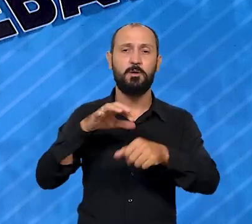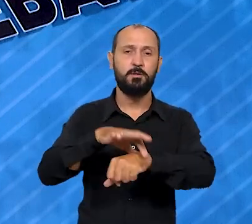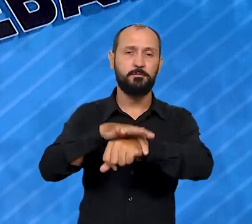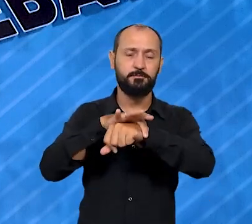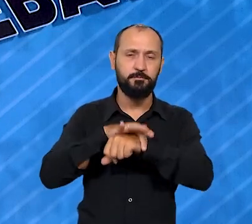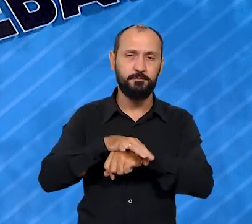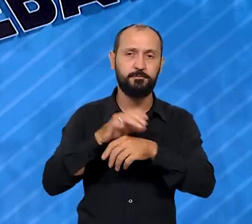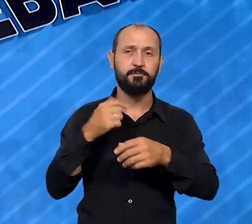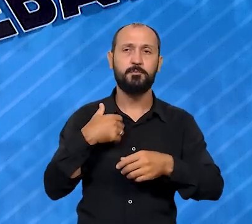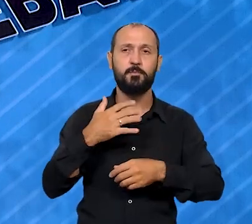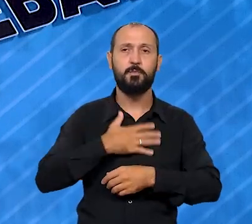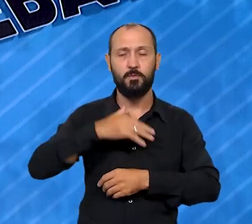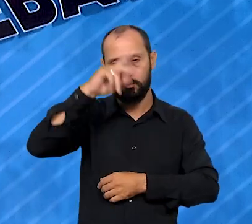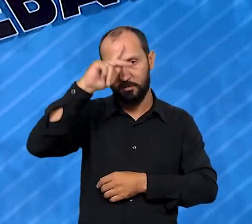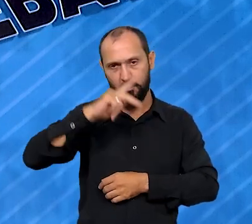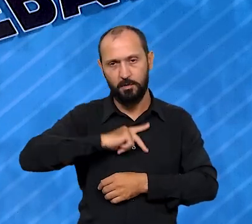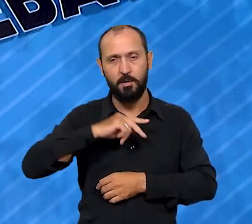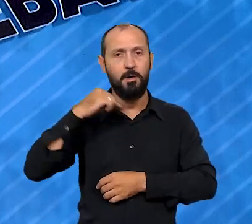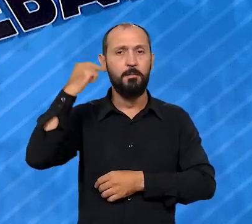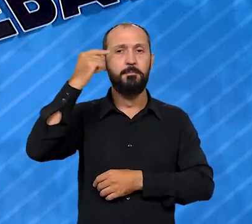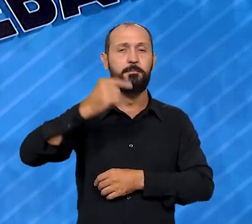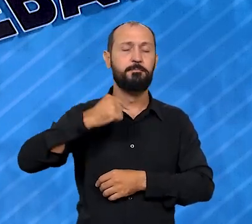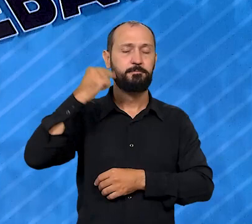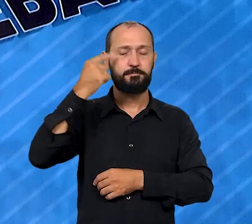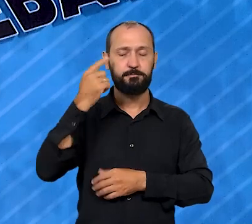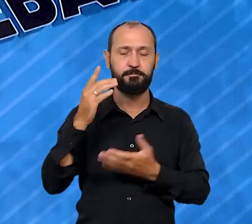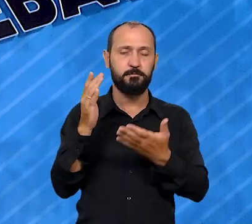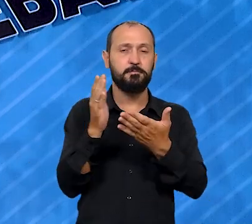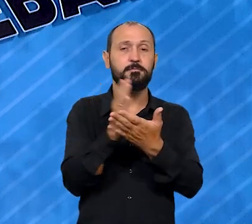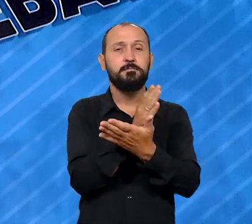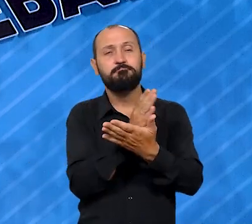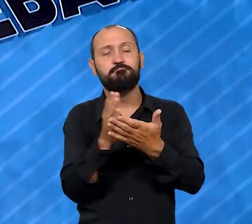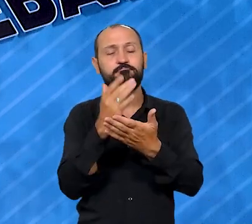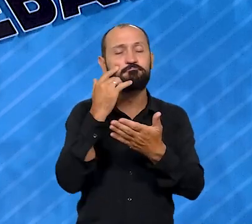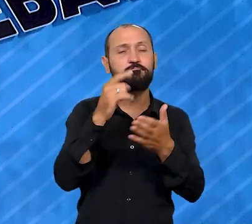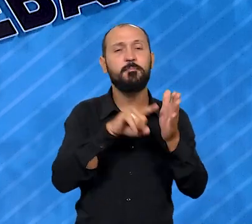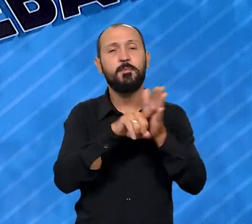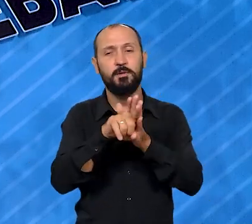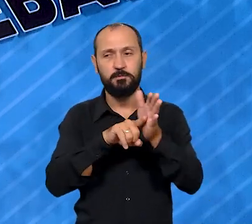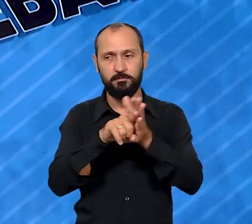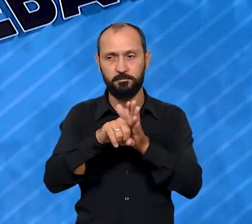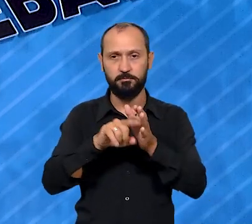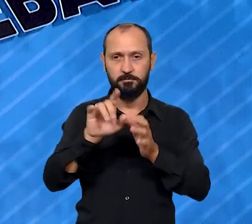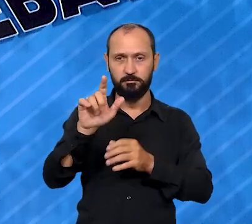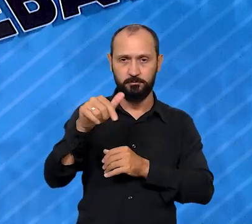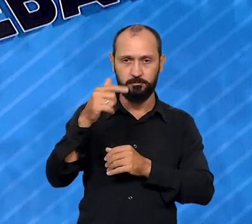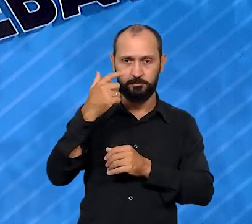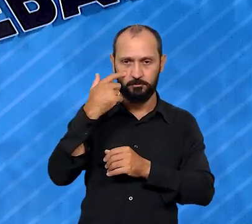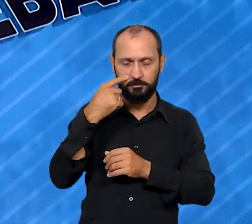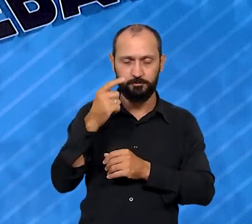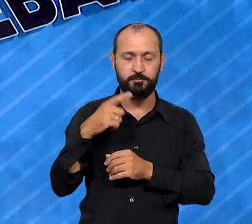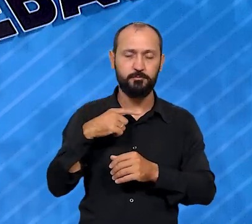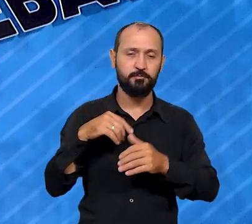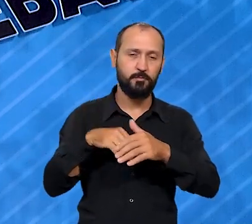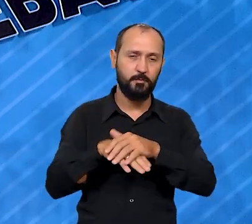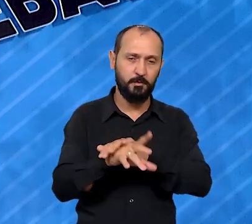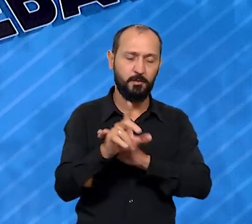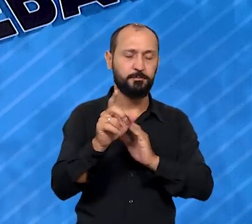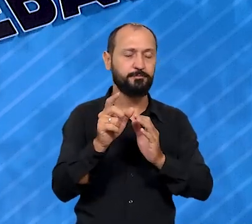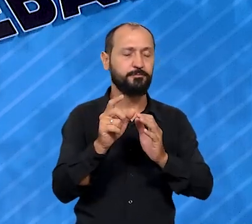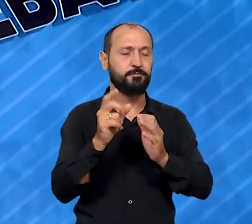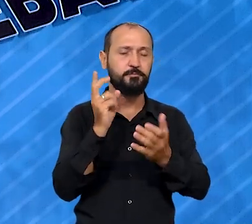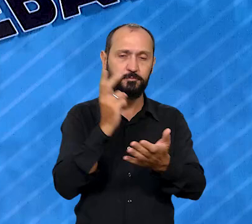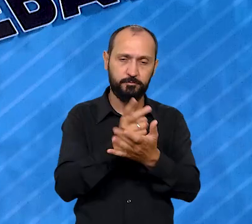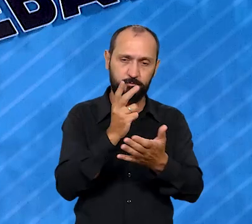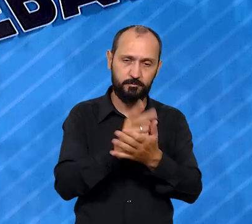a Defensoria Pública, o próprio advogado, ele vai fazer essa filtragem para ver se a pessoa ela é aquela pessoa que tem o